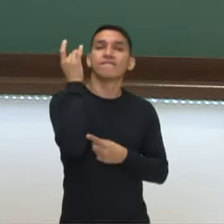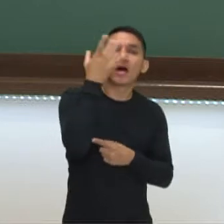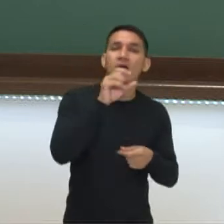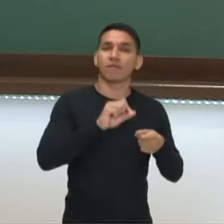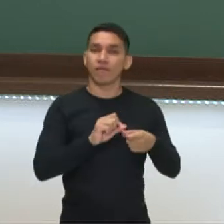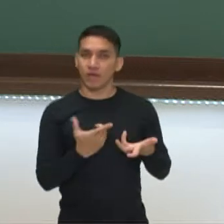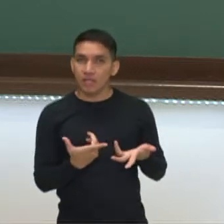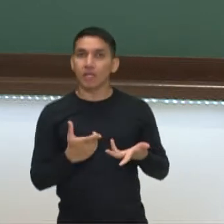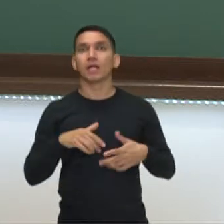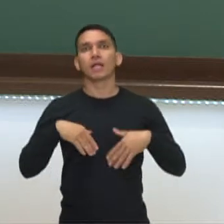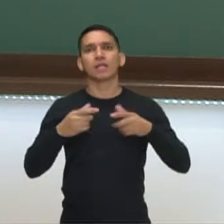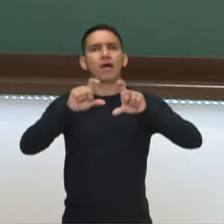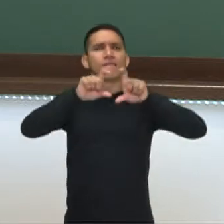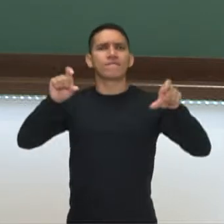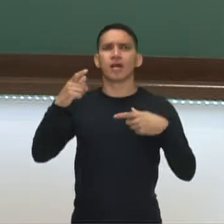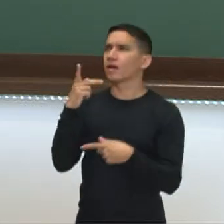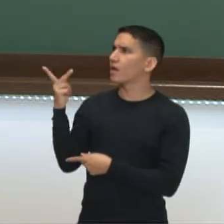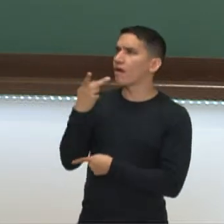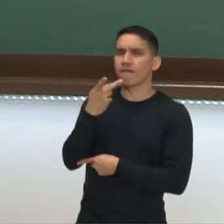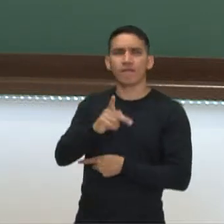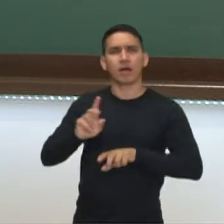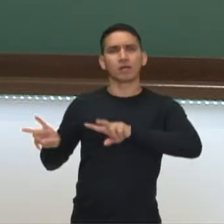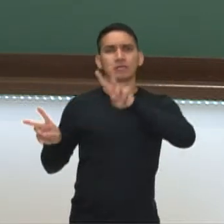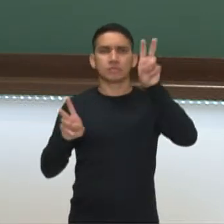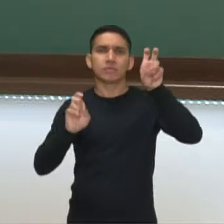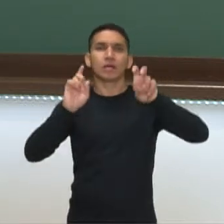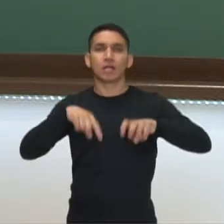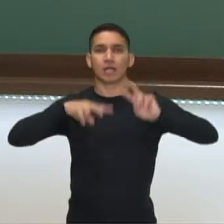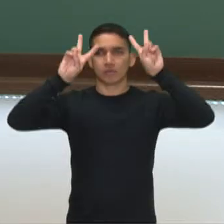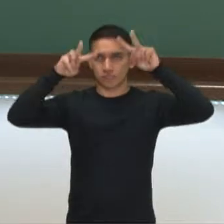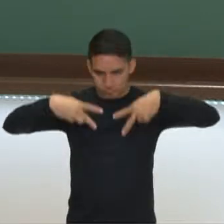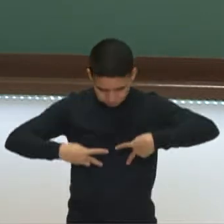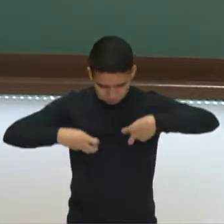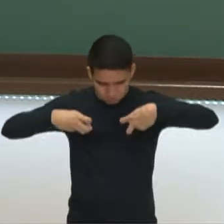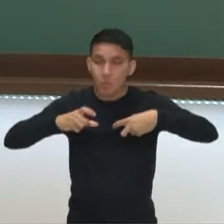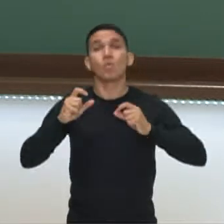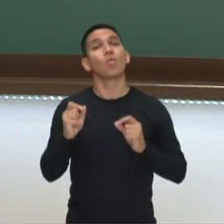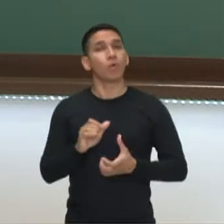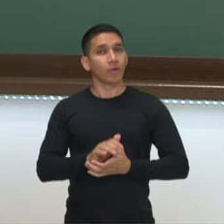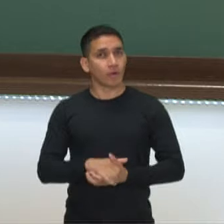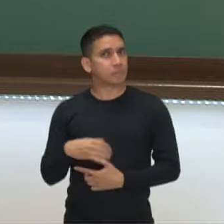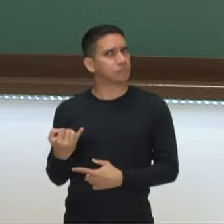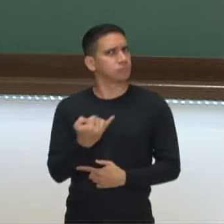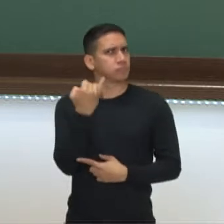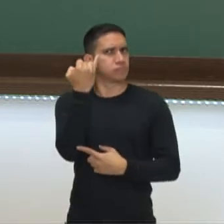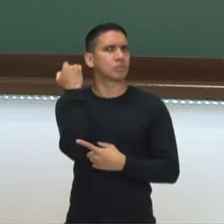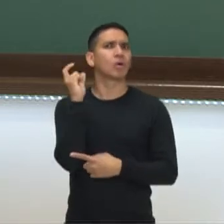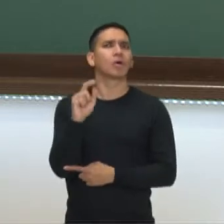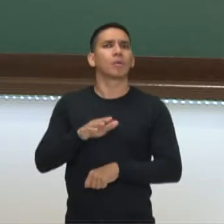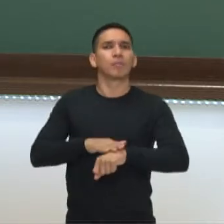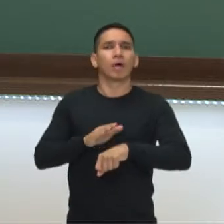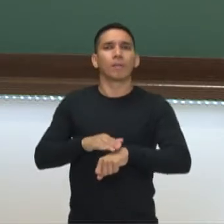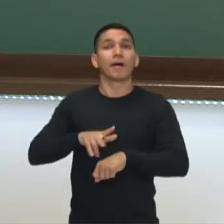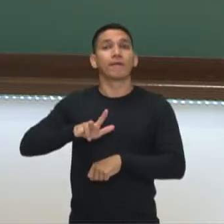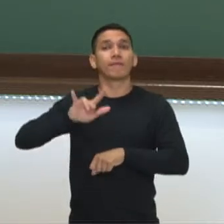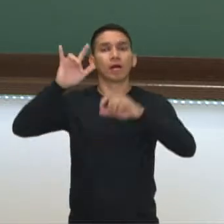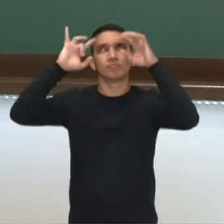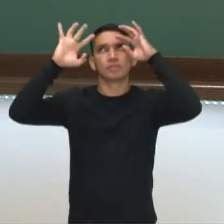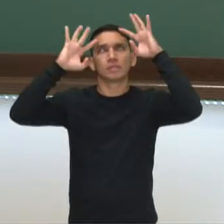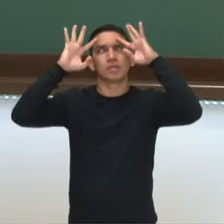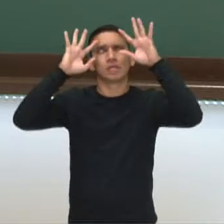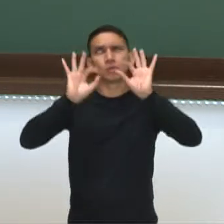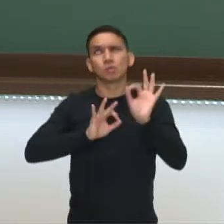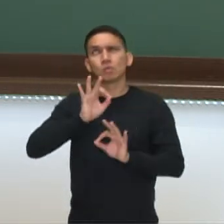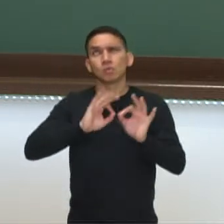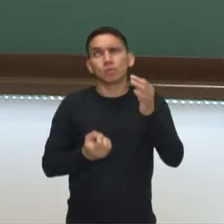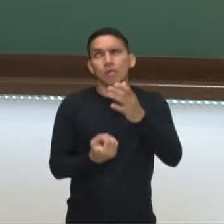facilidade. Então essa frase que o Sócrates traz para a gente, né, conheça-te a ti mesmo, ela é muito importante quando a gente vai pensar um cronograma